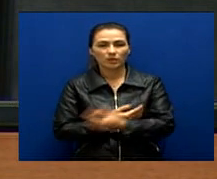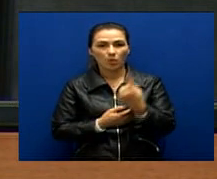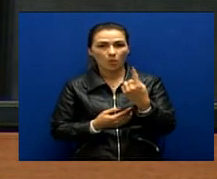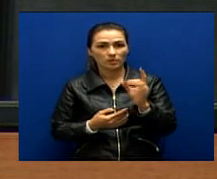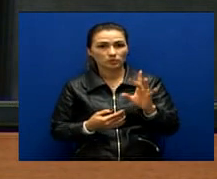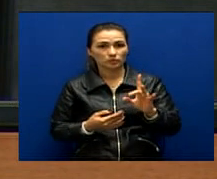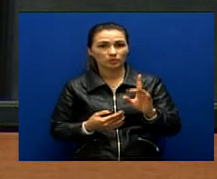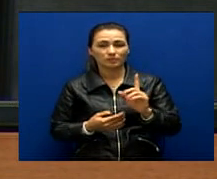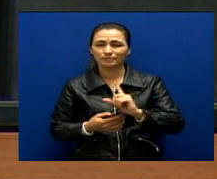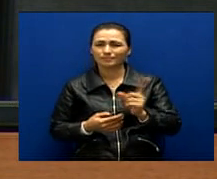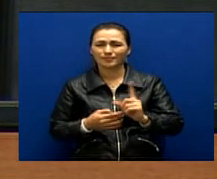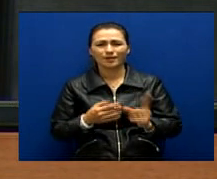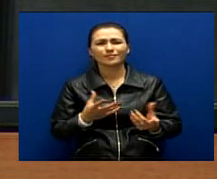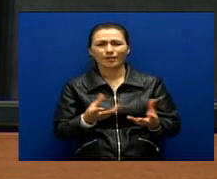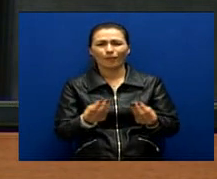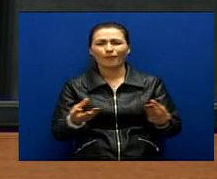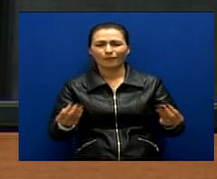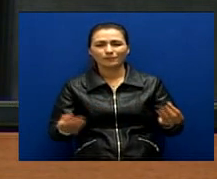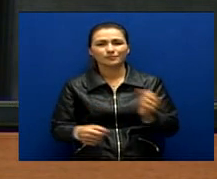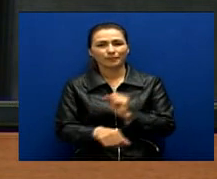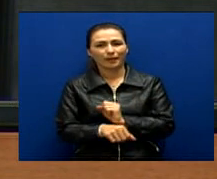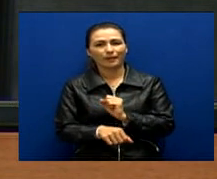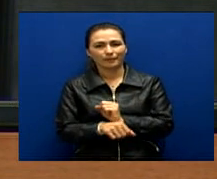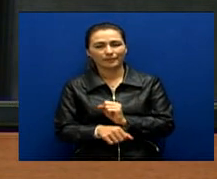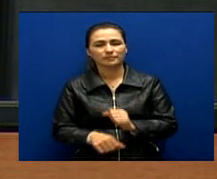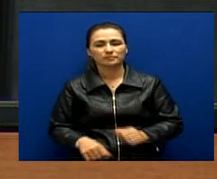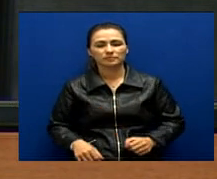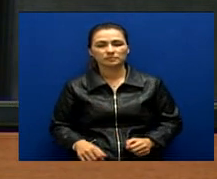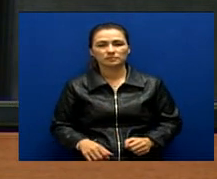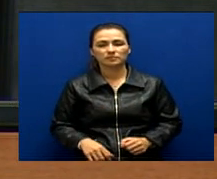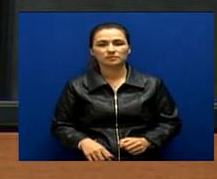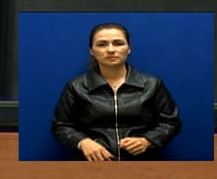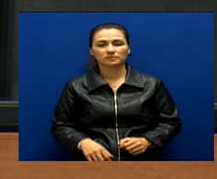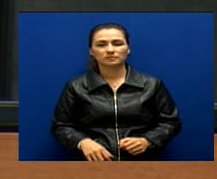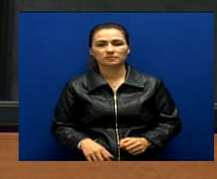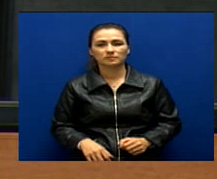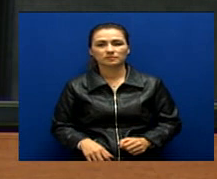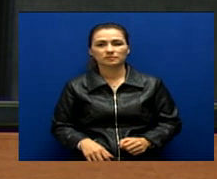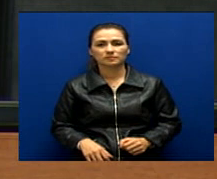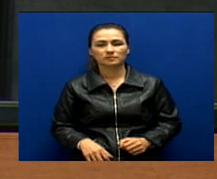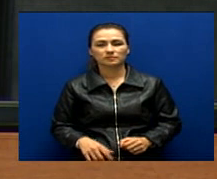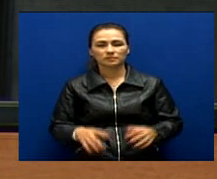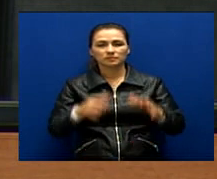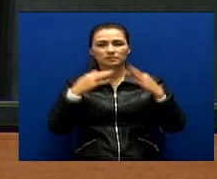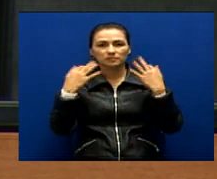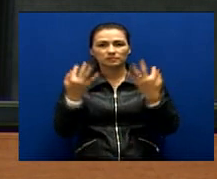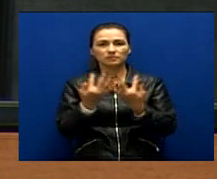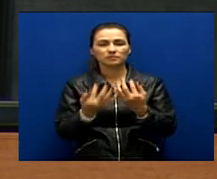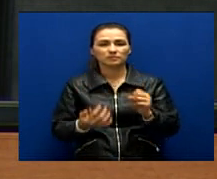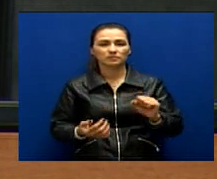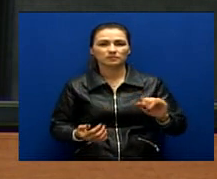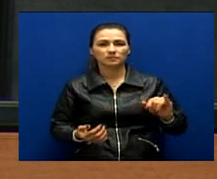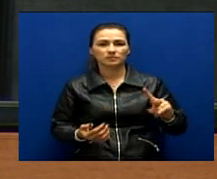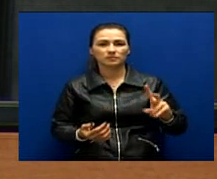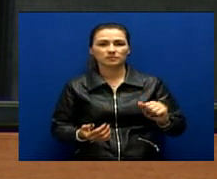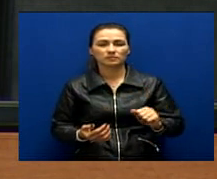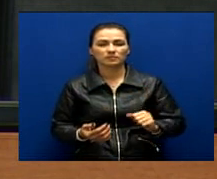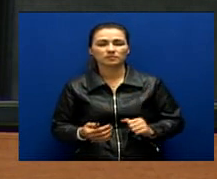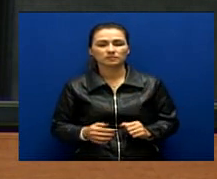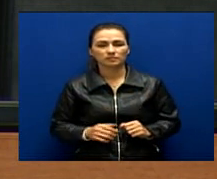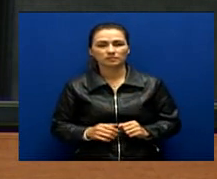aguardando fica o questionamento tem também da família silva da vilã